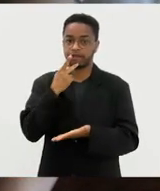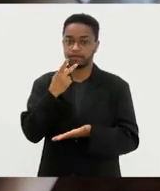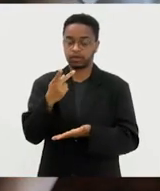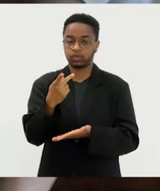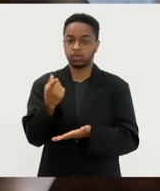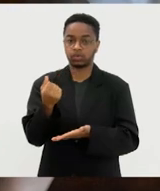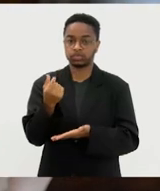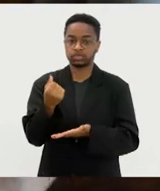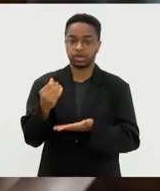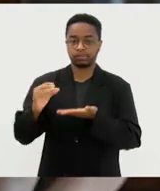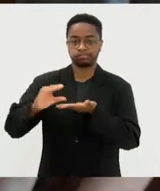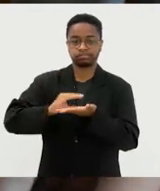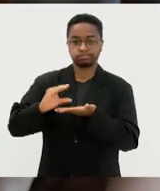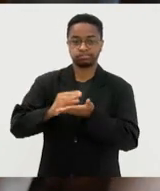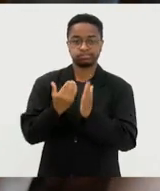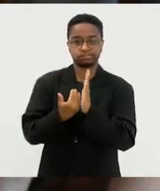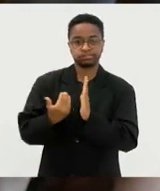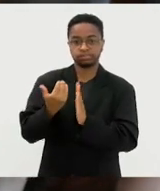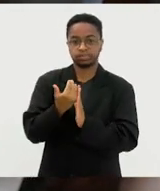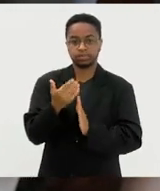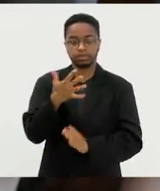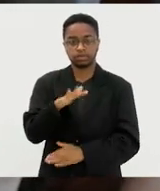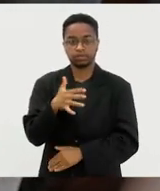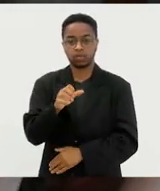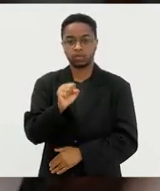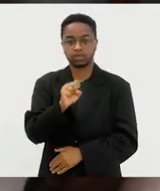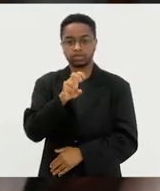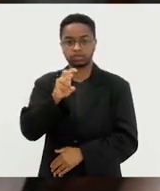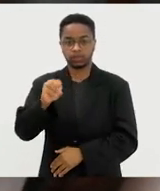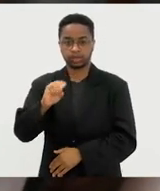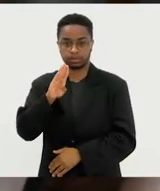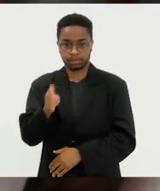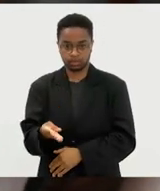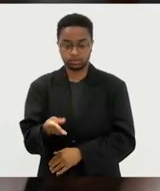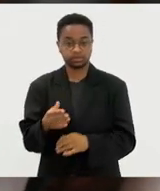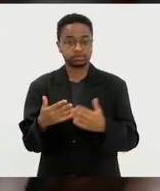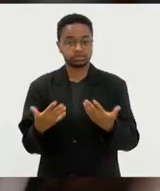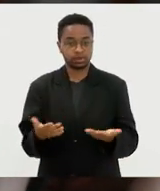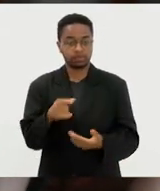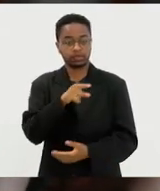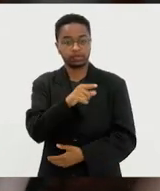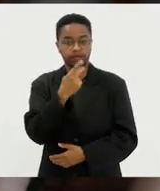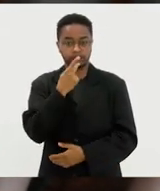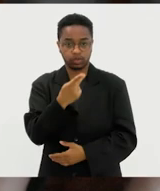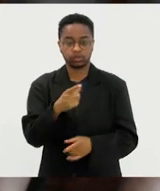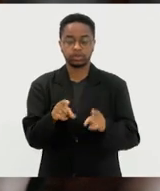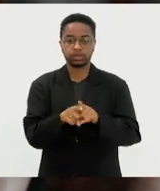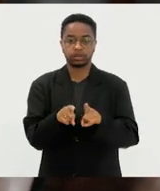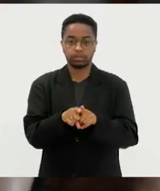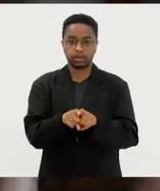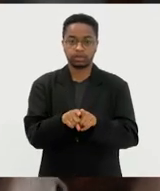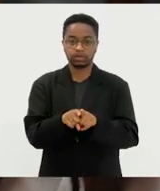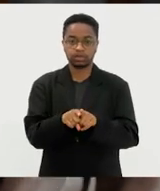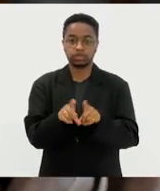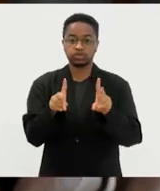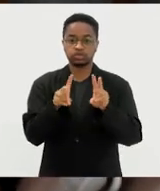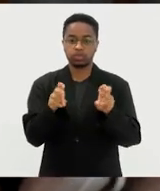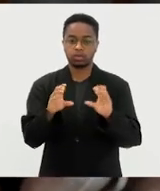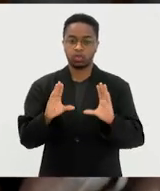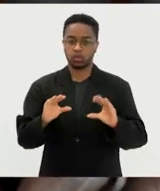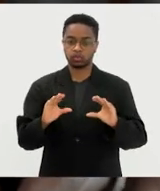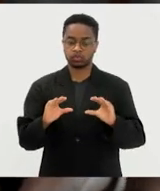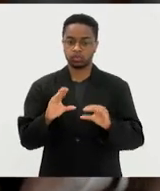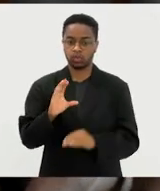de aproximadamente 850 milhões. E Vossa Excelência falou no famoso colchão.